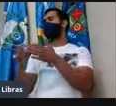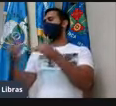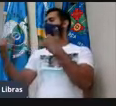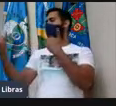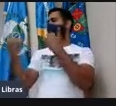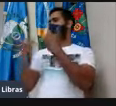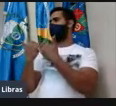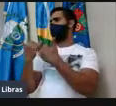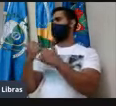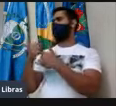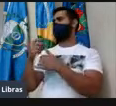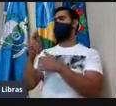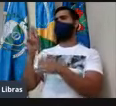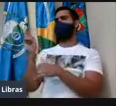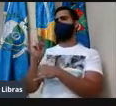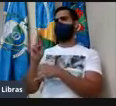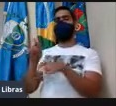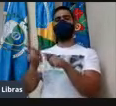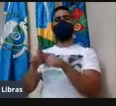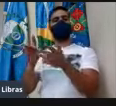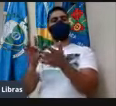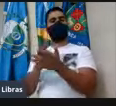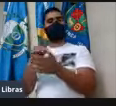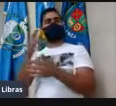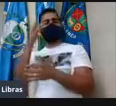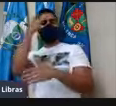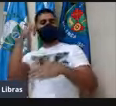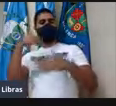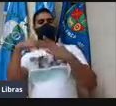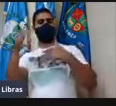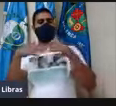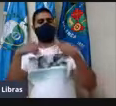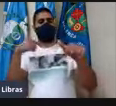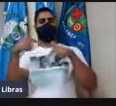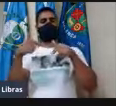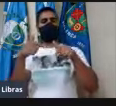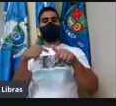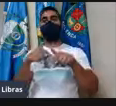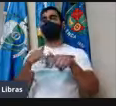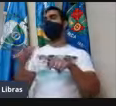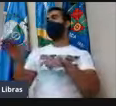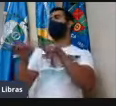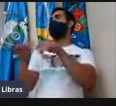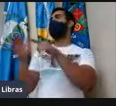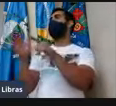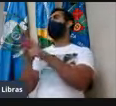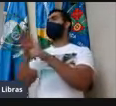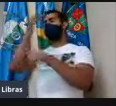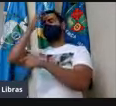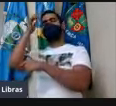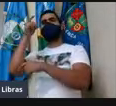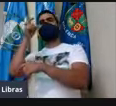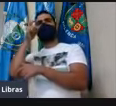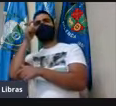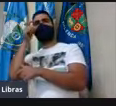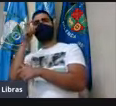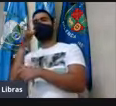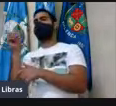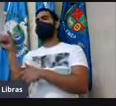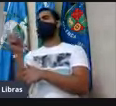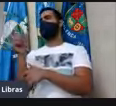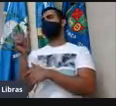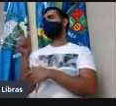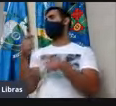informações acerca do nome e matrícula do servidor desta casa responsável pela coleta dos documentos dos interessados no cartão